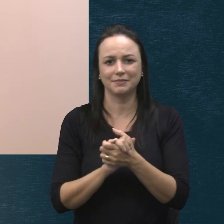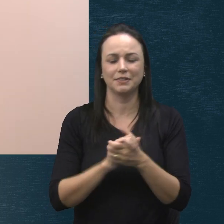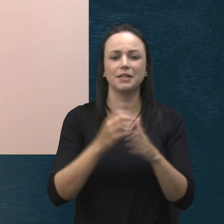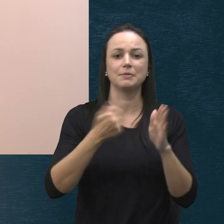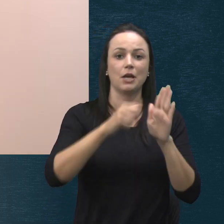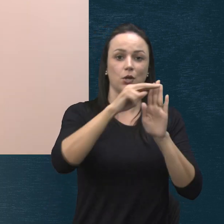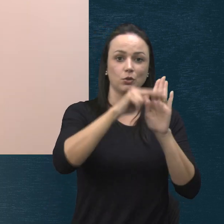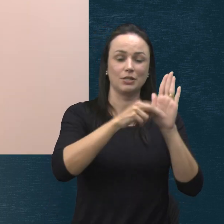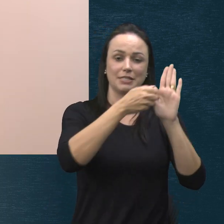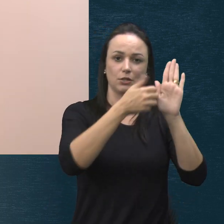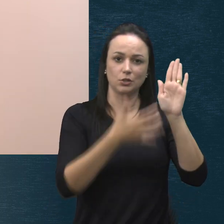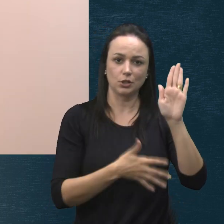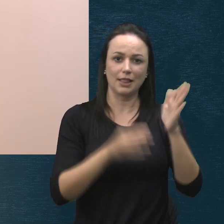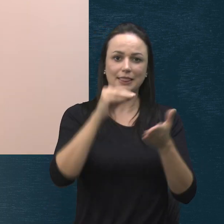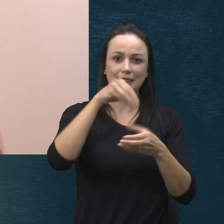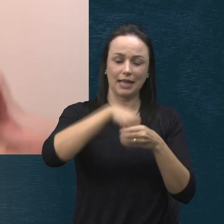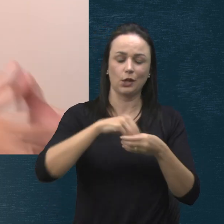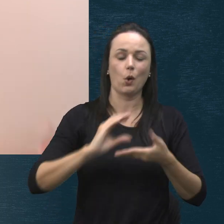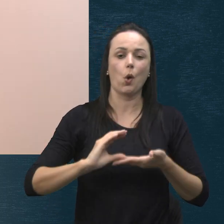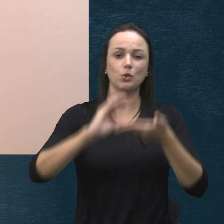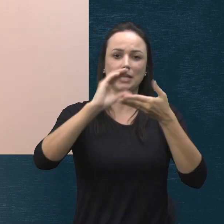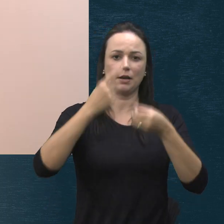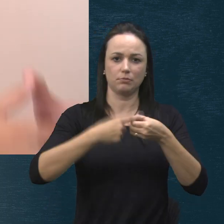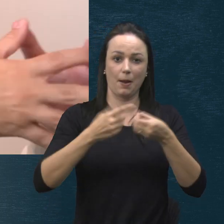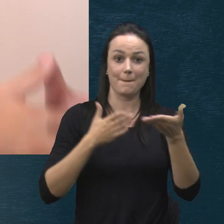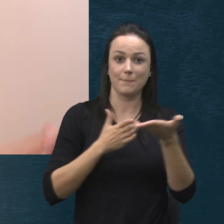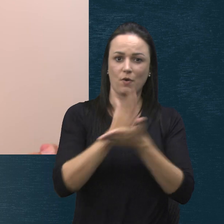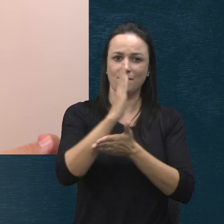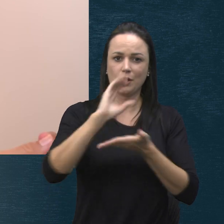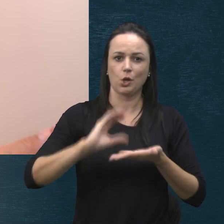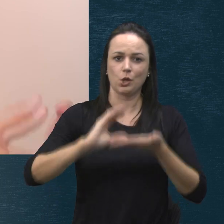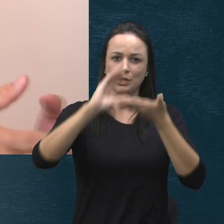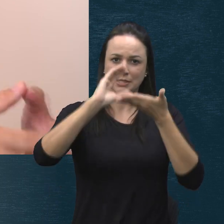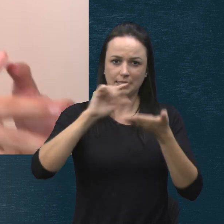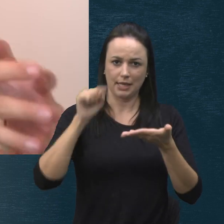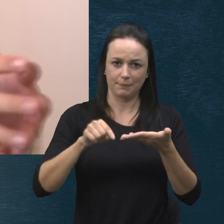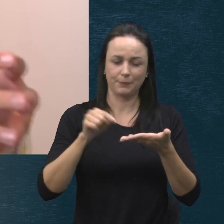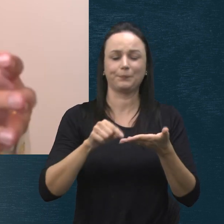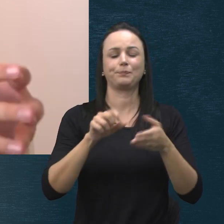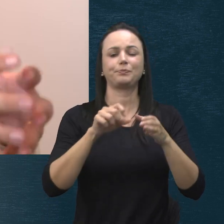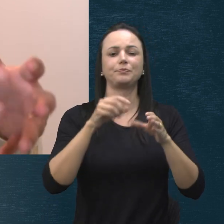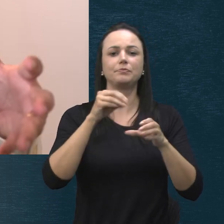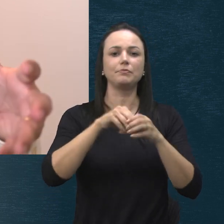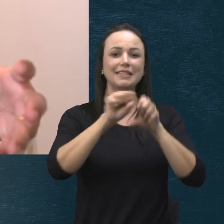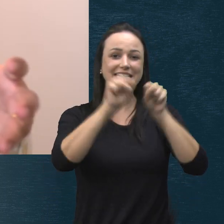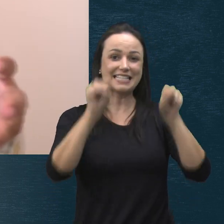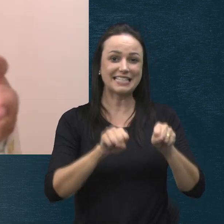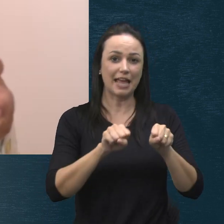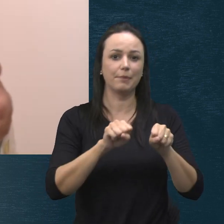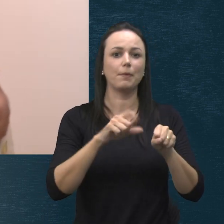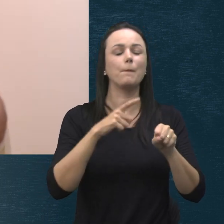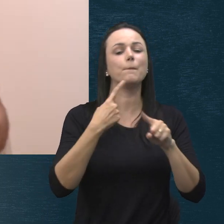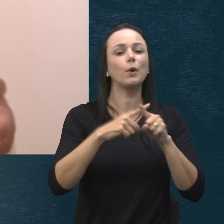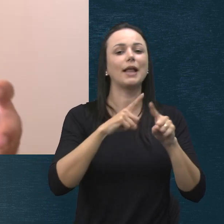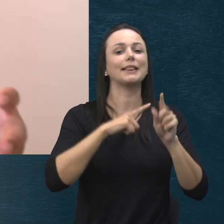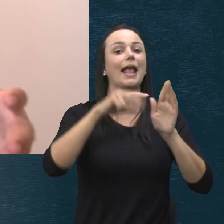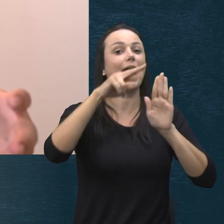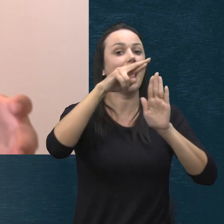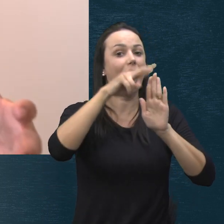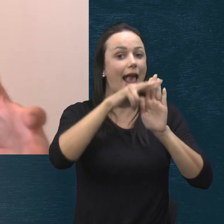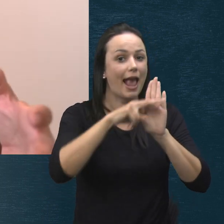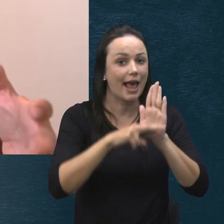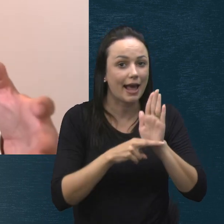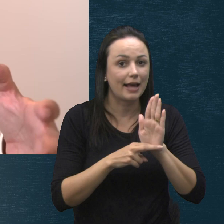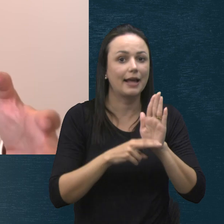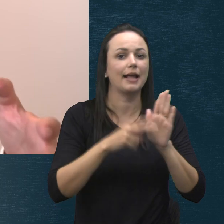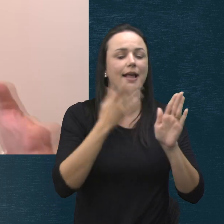no Conselho Municipal de Educação, aprovado pelo Conselho Municipal de Educação quando ele for sistema, porque aí você consegue ter as regras para a educação